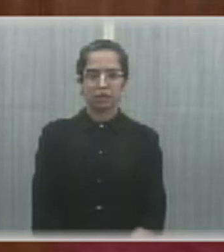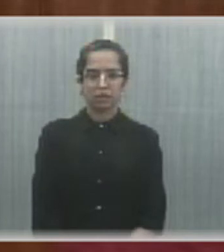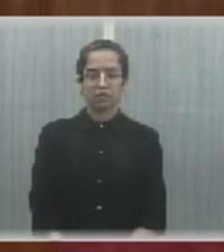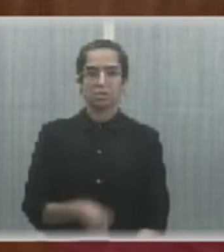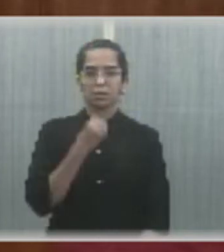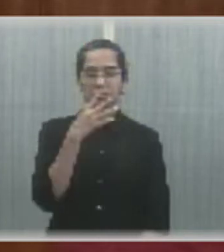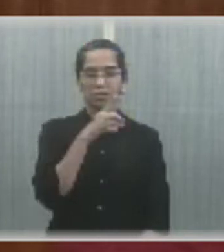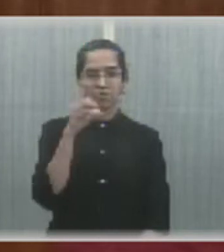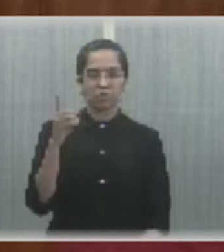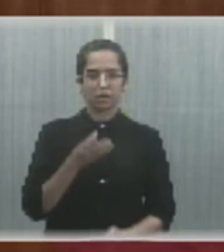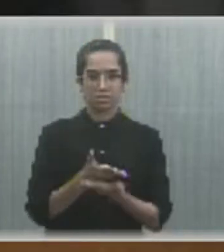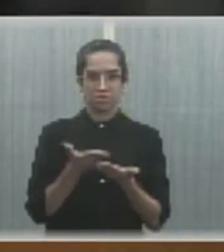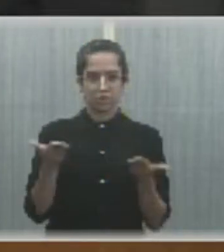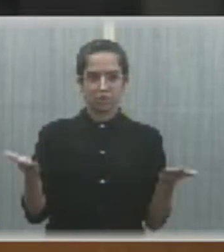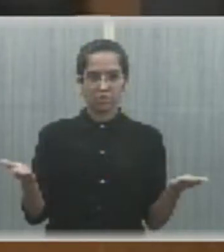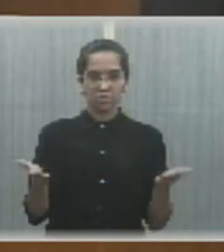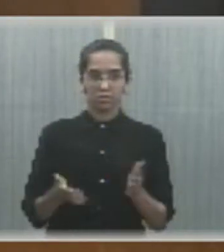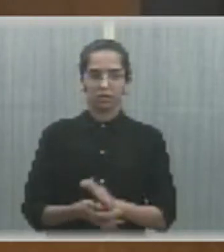Bom dia a todos.